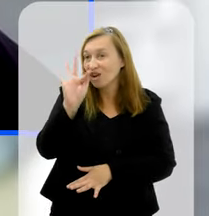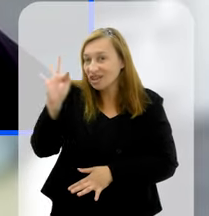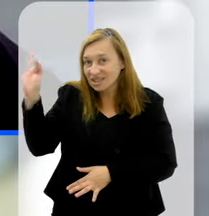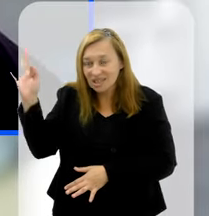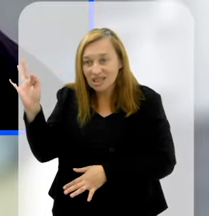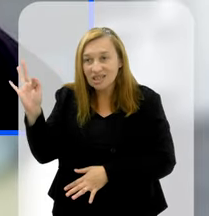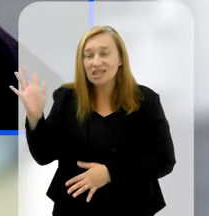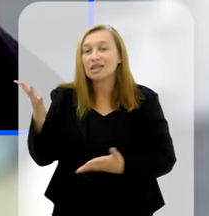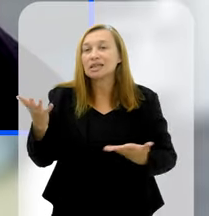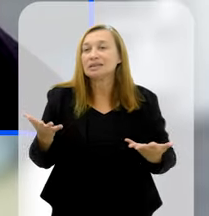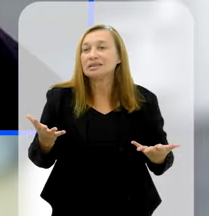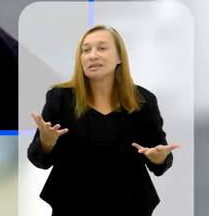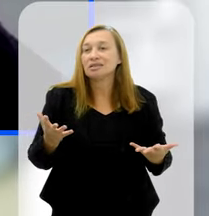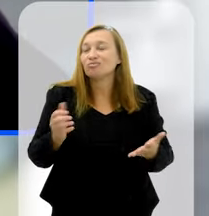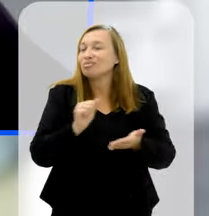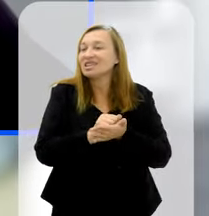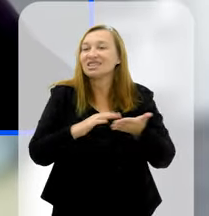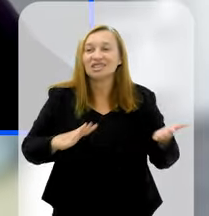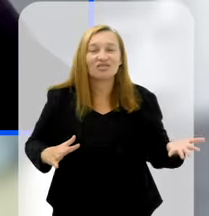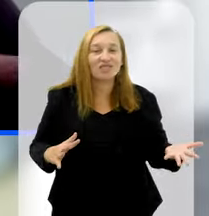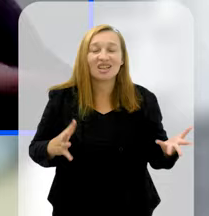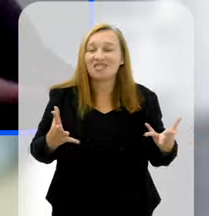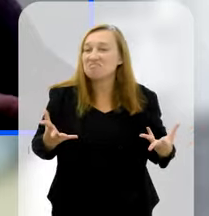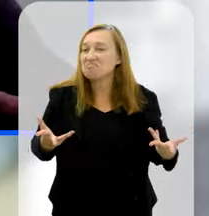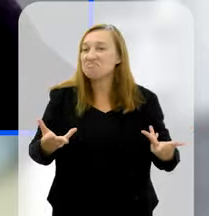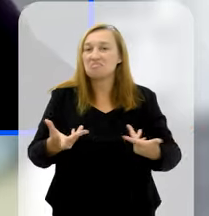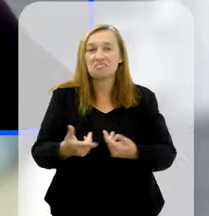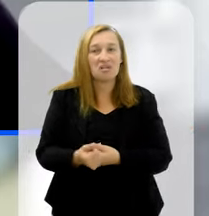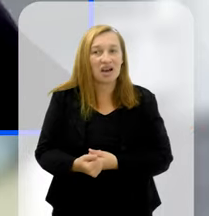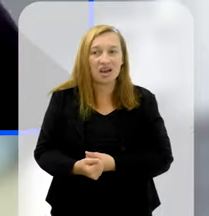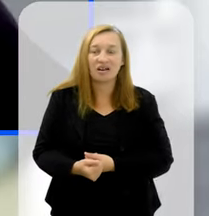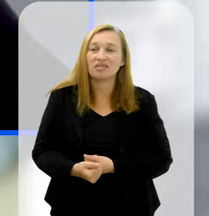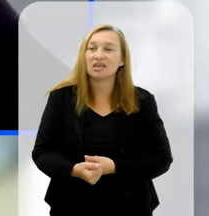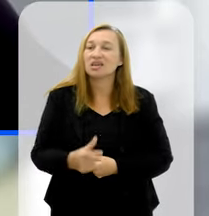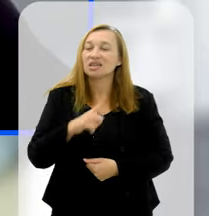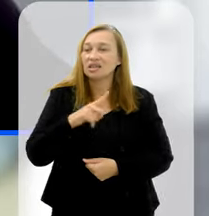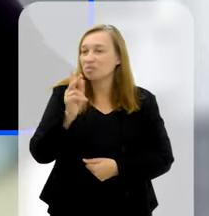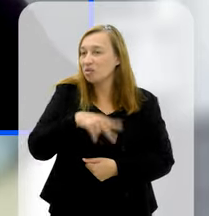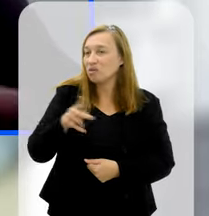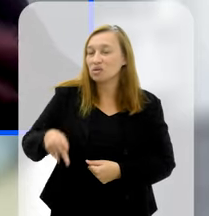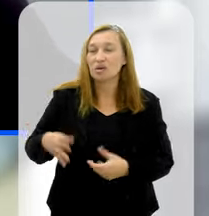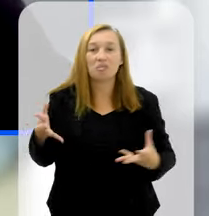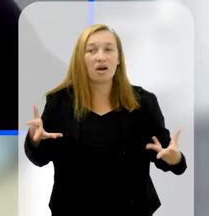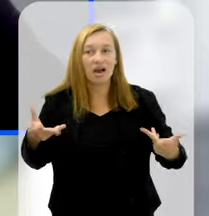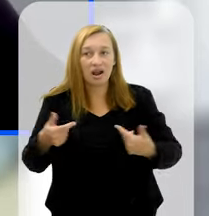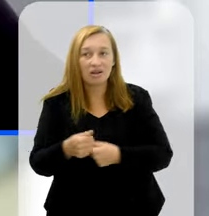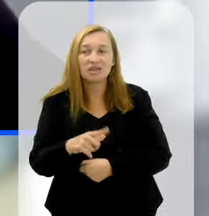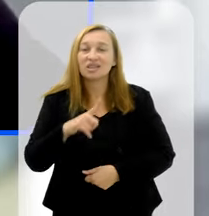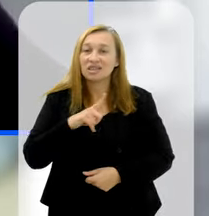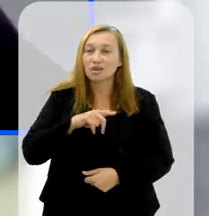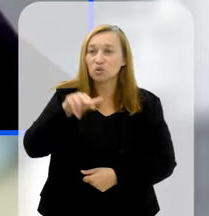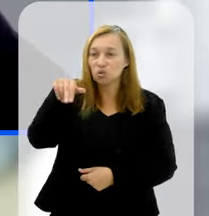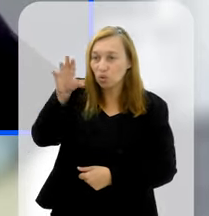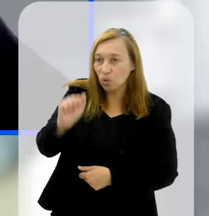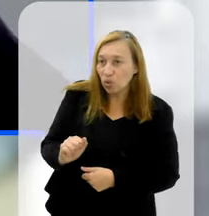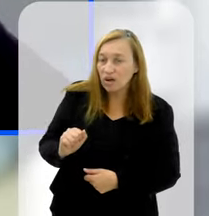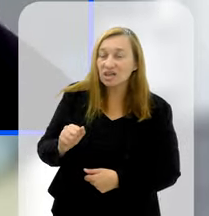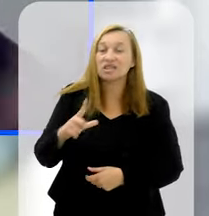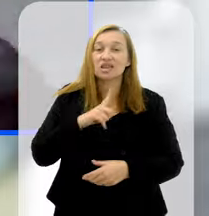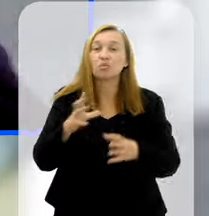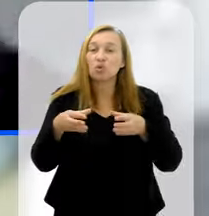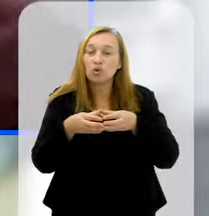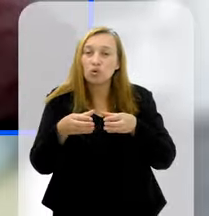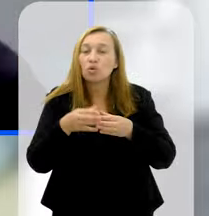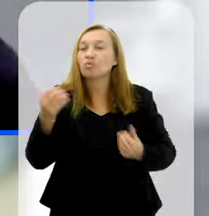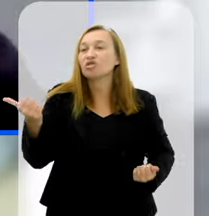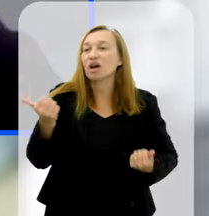do francês, e é uma atividade fantástica. Nós temos uma professora maravilhosa, temos o Lucas, temos